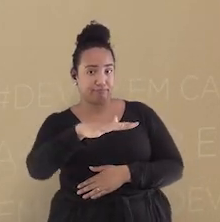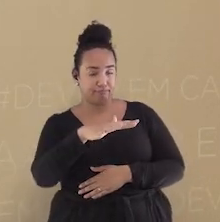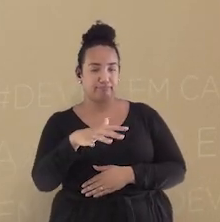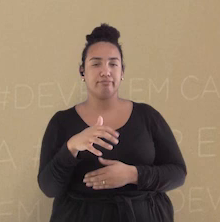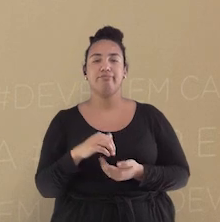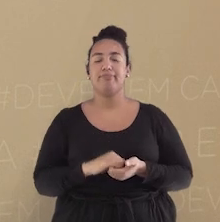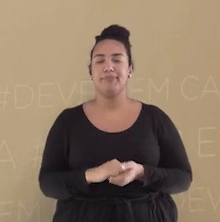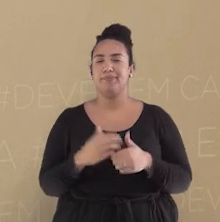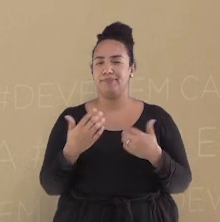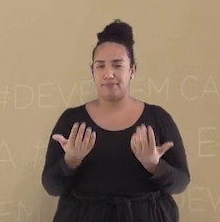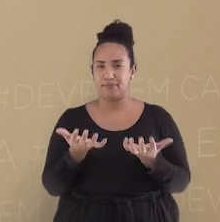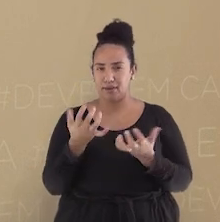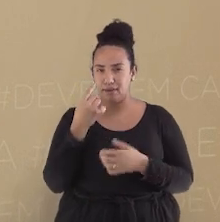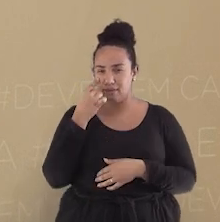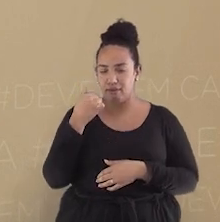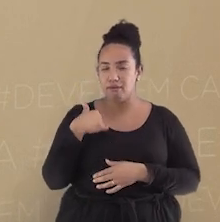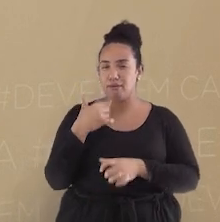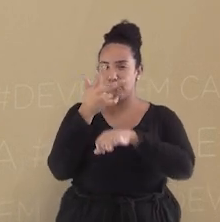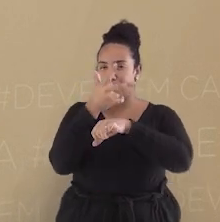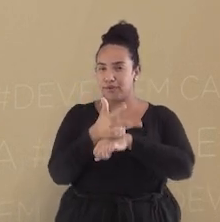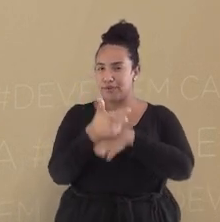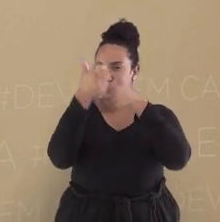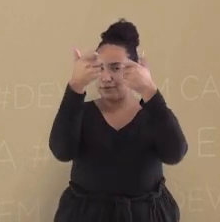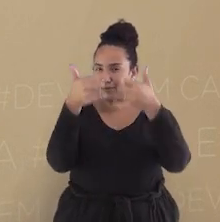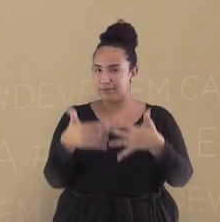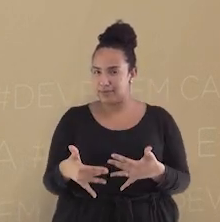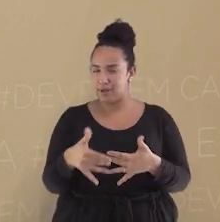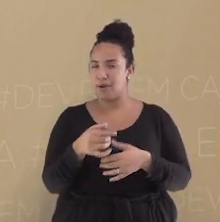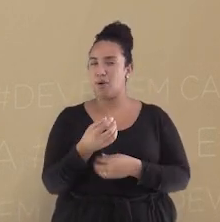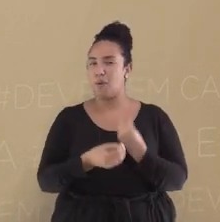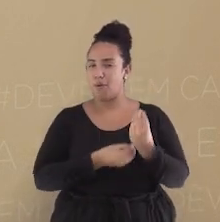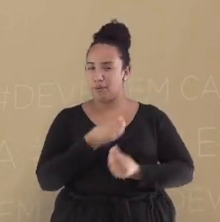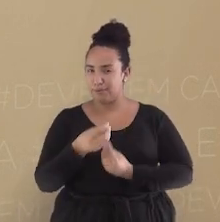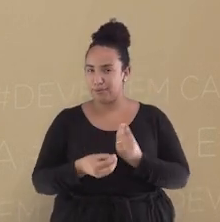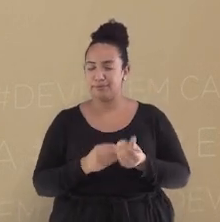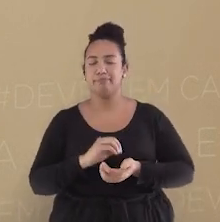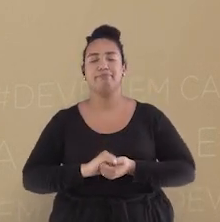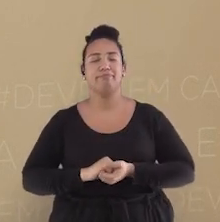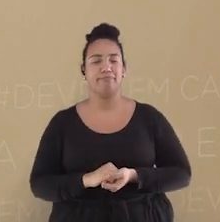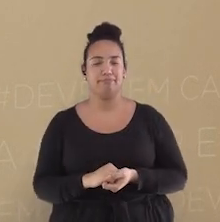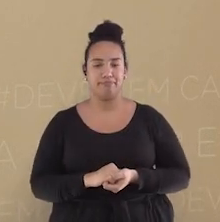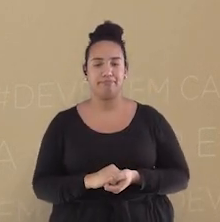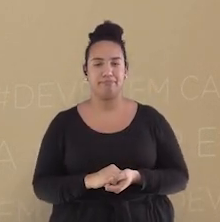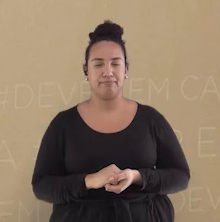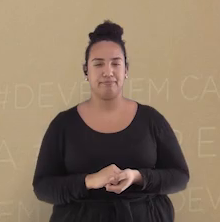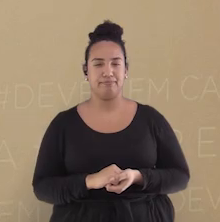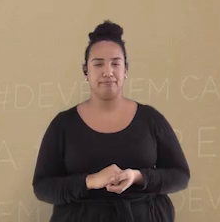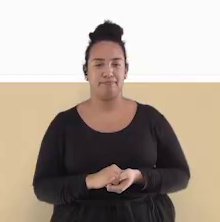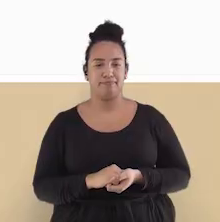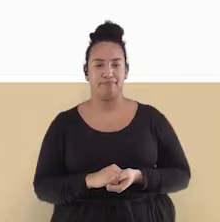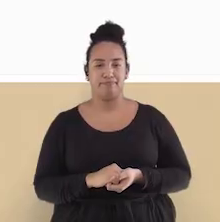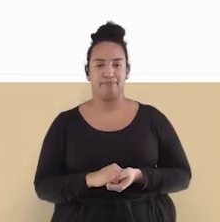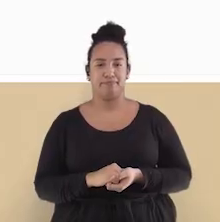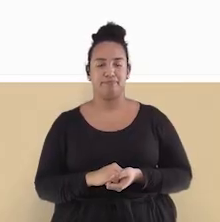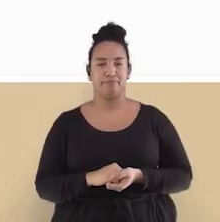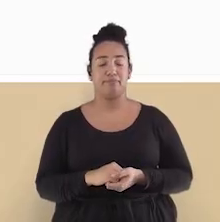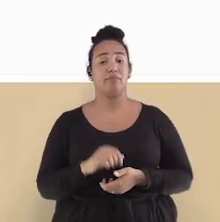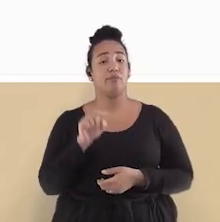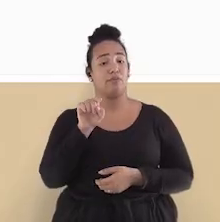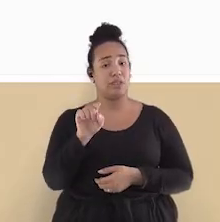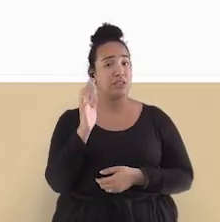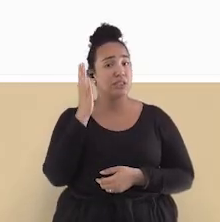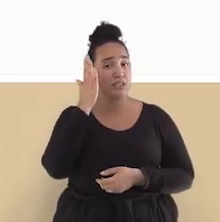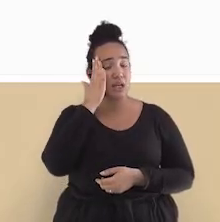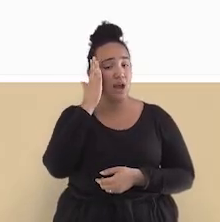espaço físico. Quer ver? Gravei um vídeo para você explicando um pouquinho sobre isso.